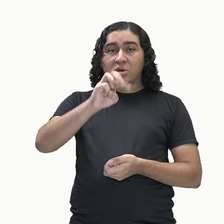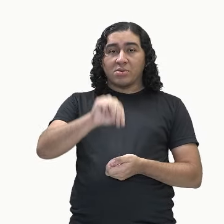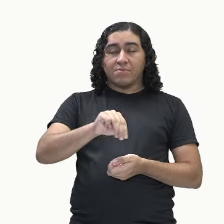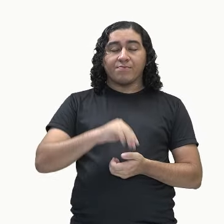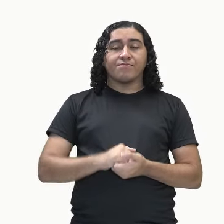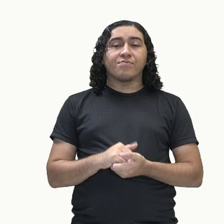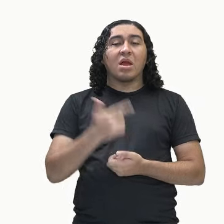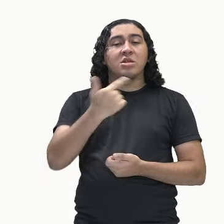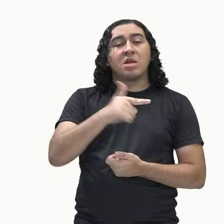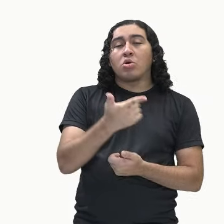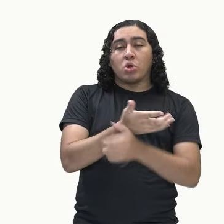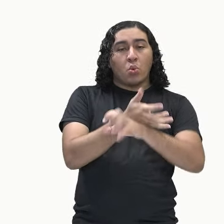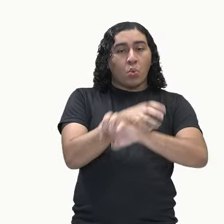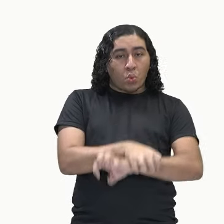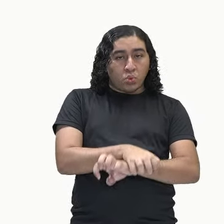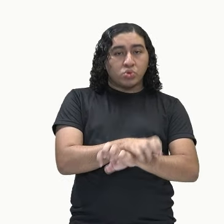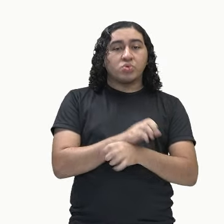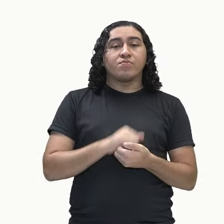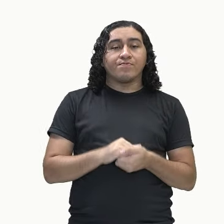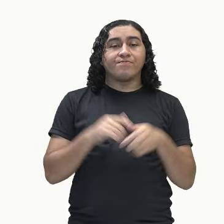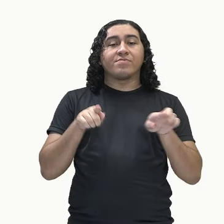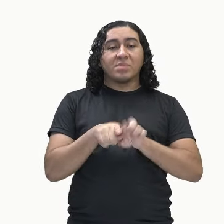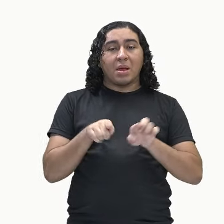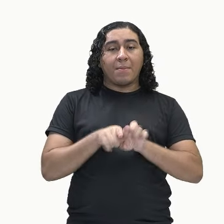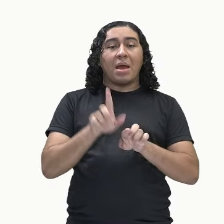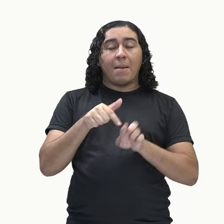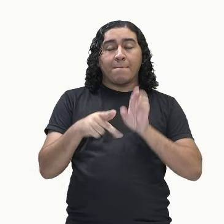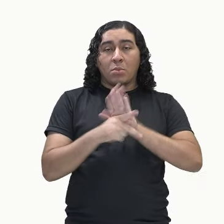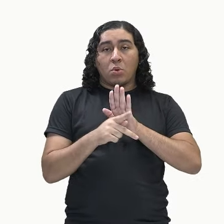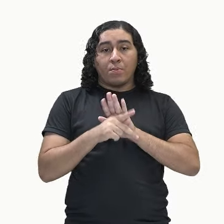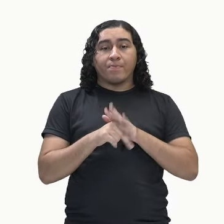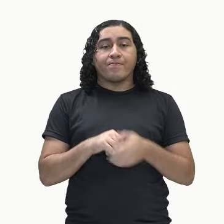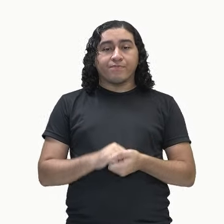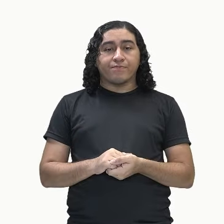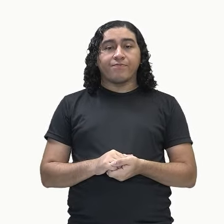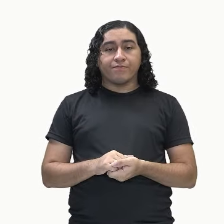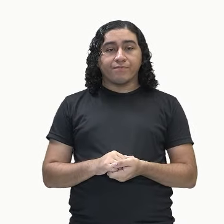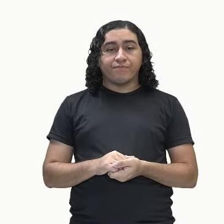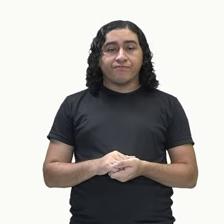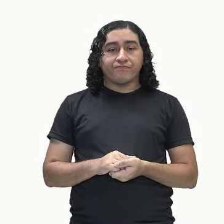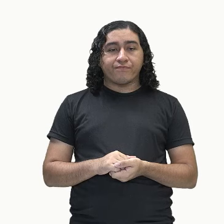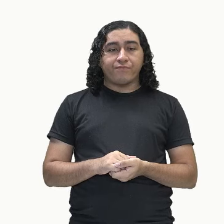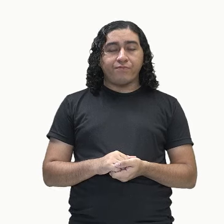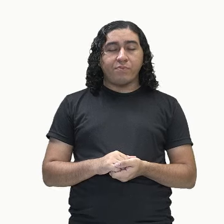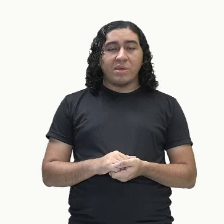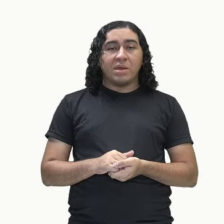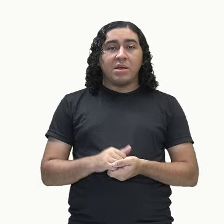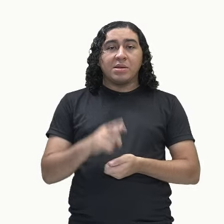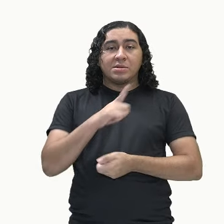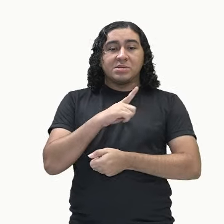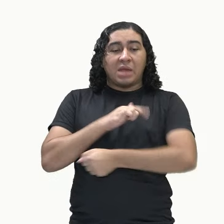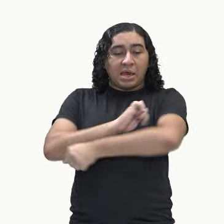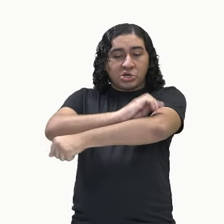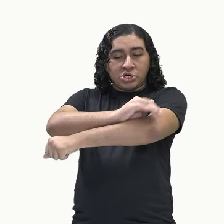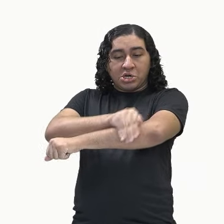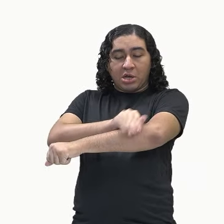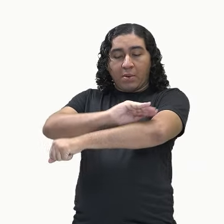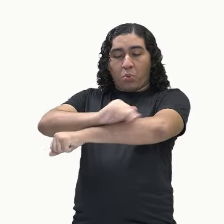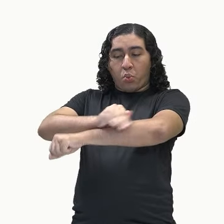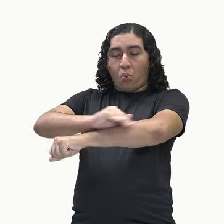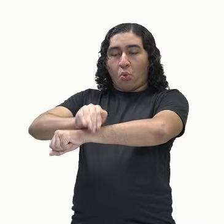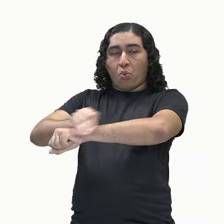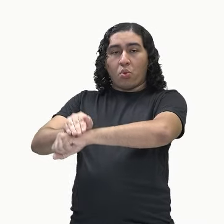não possuem ossos e são constituídos pela cartilagem. Apresentam escamas denominadas placoides.